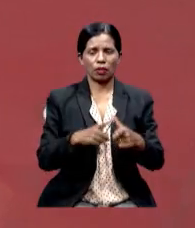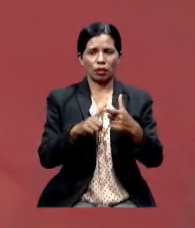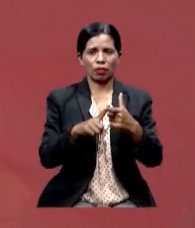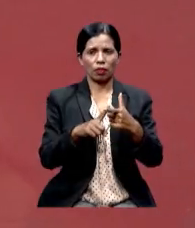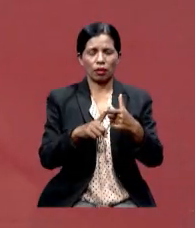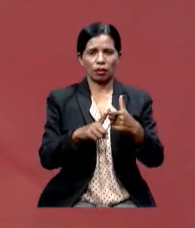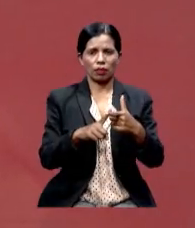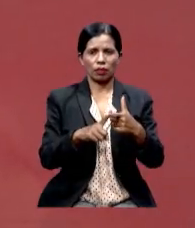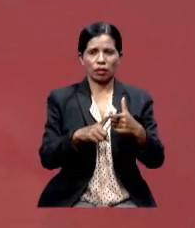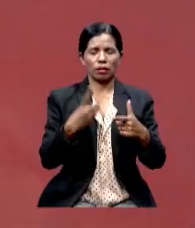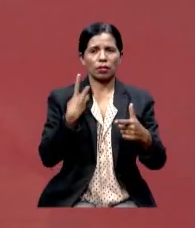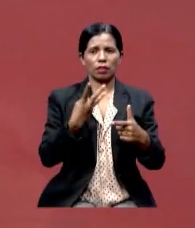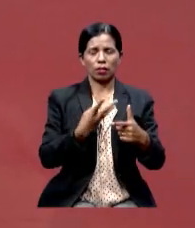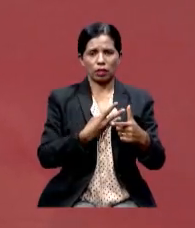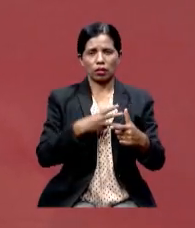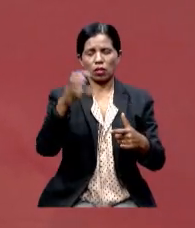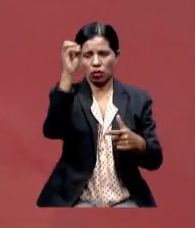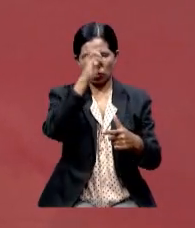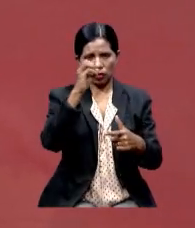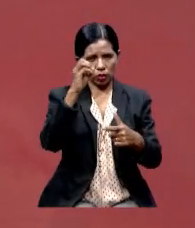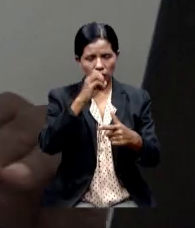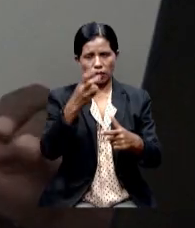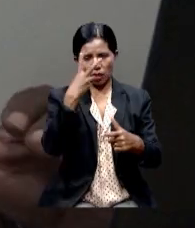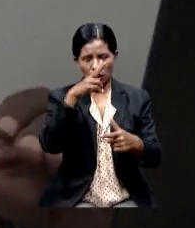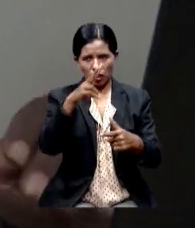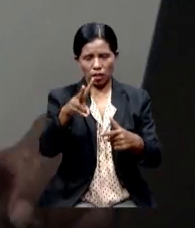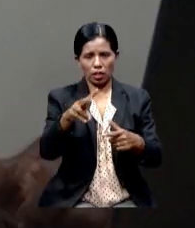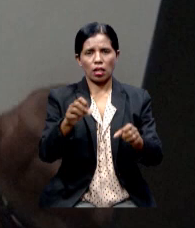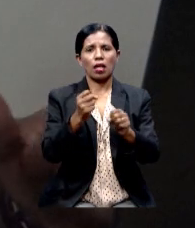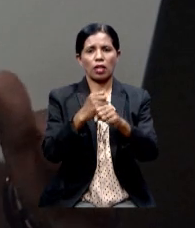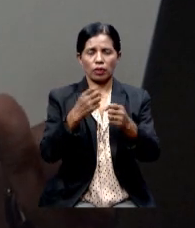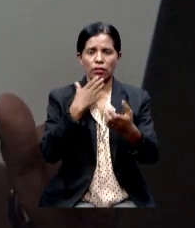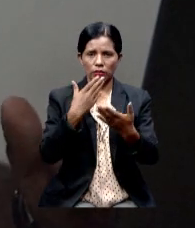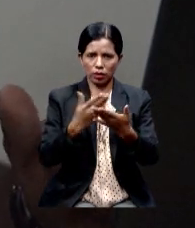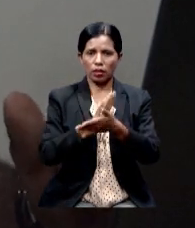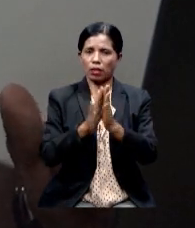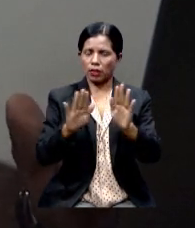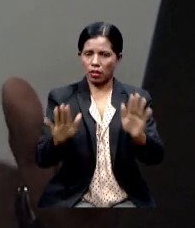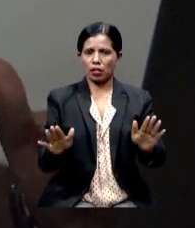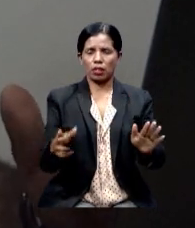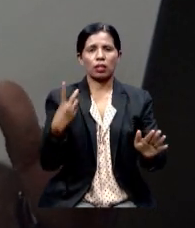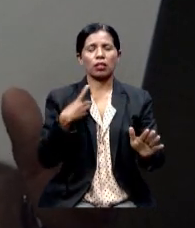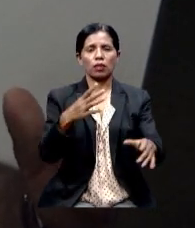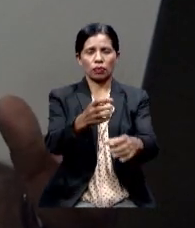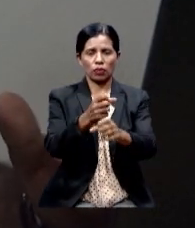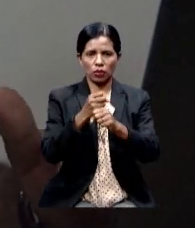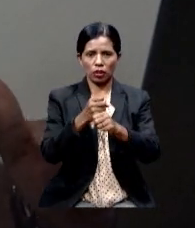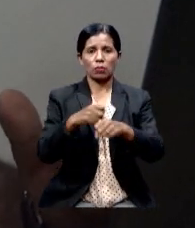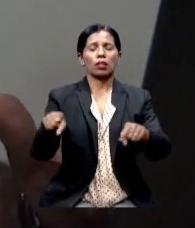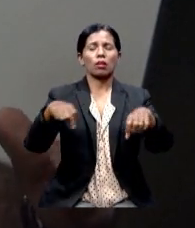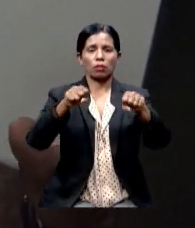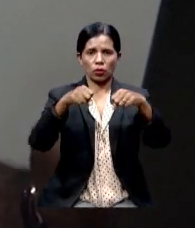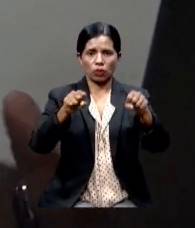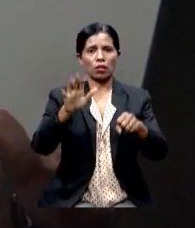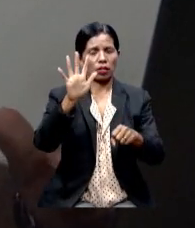depois de observa a situação normaliza pela pali e ta consegue foto de uma evidência motor já da